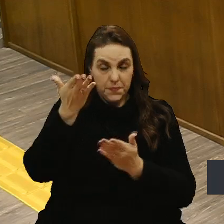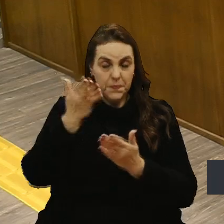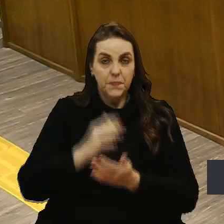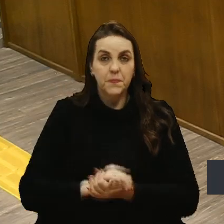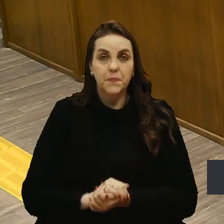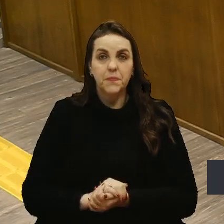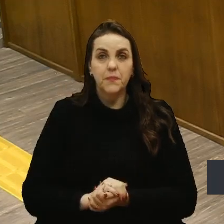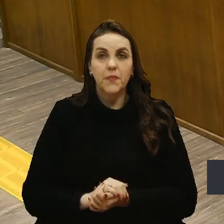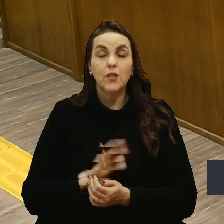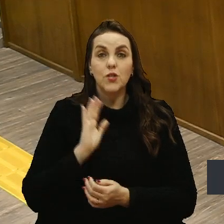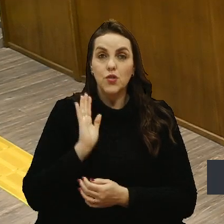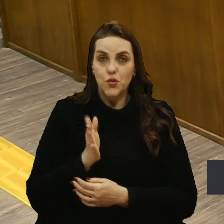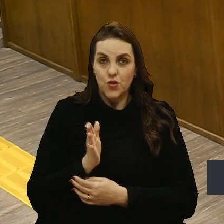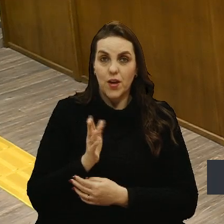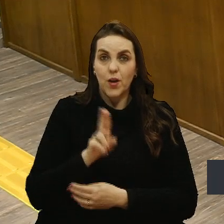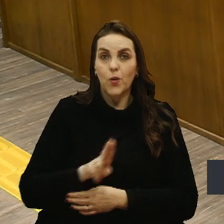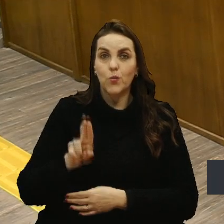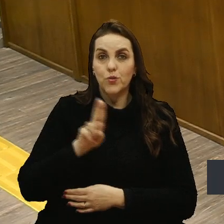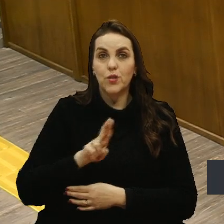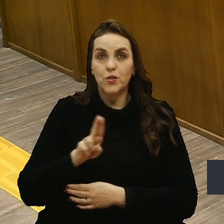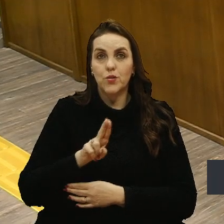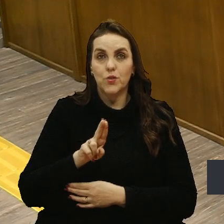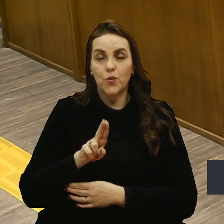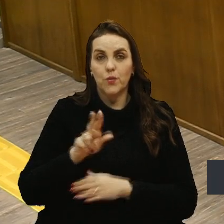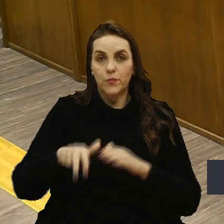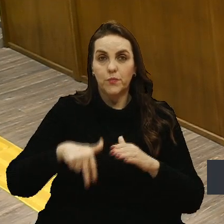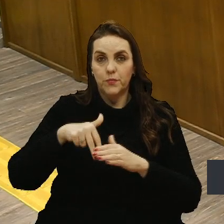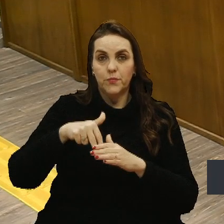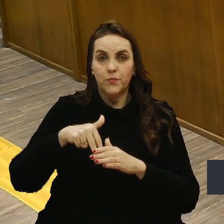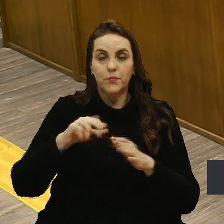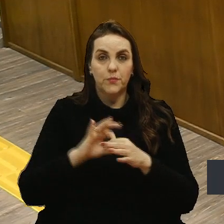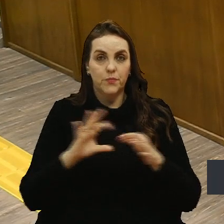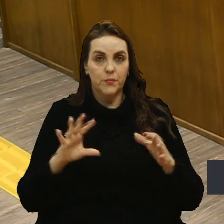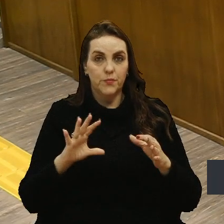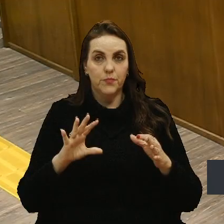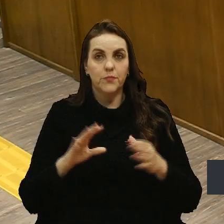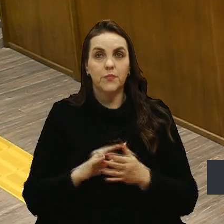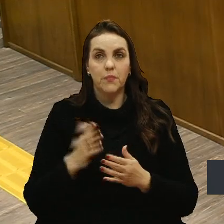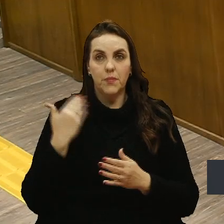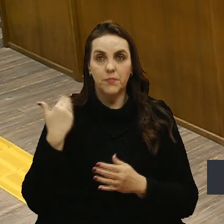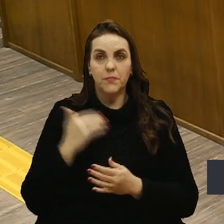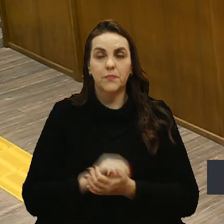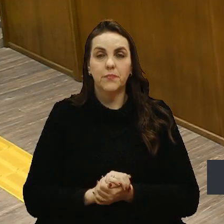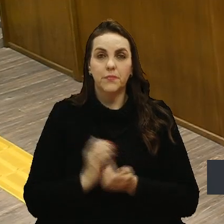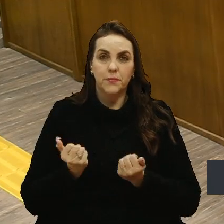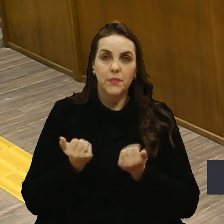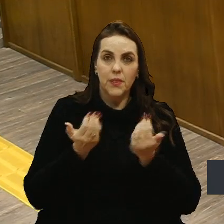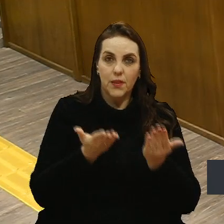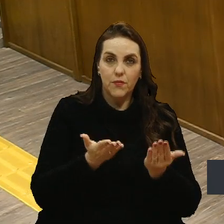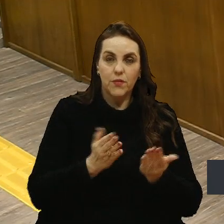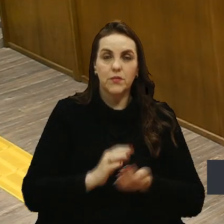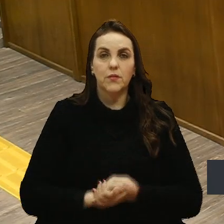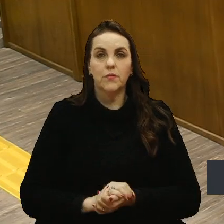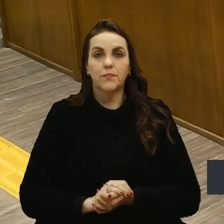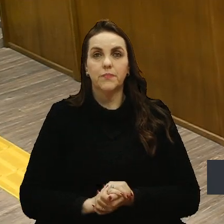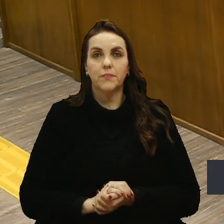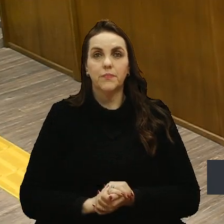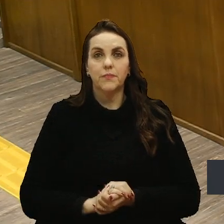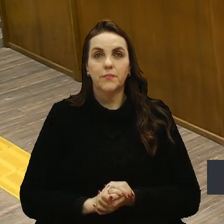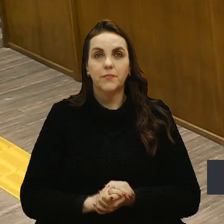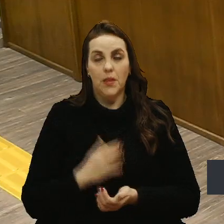Pista que já utilizou o espaço concedido pelo vereador Zé D'Ambrosio, então é uma devolução. Está pago,